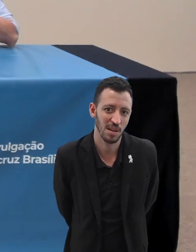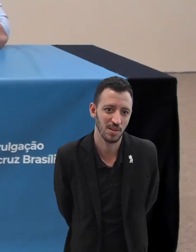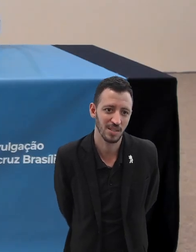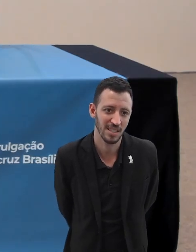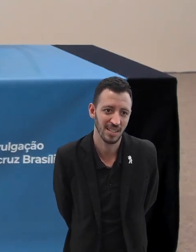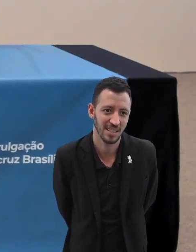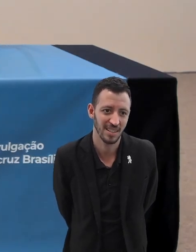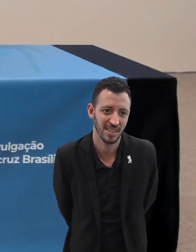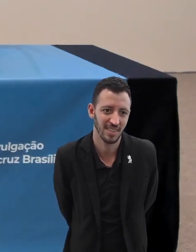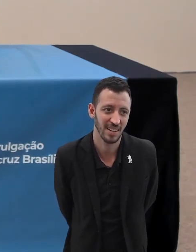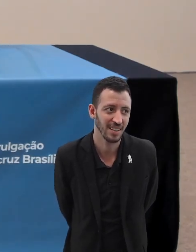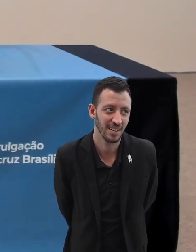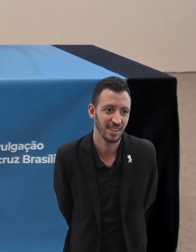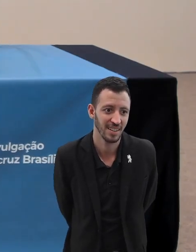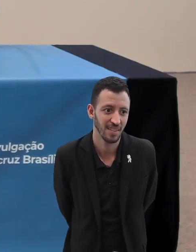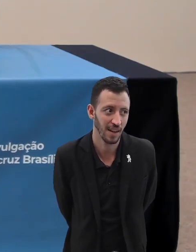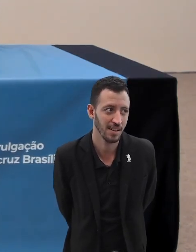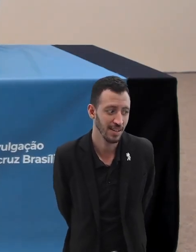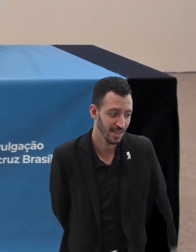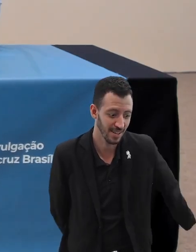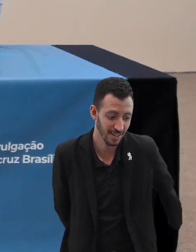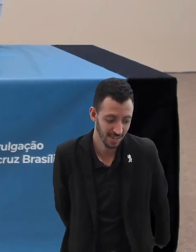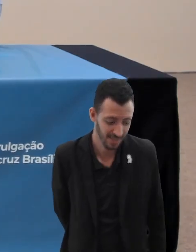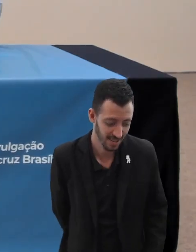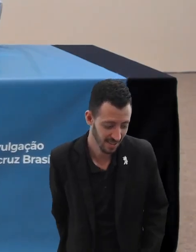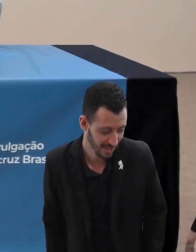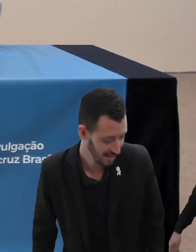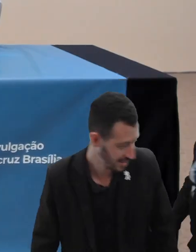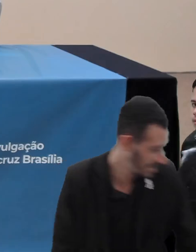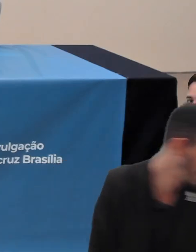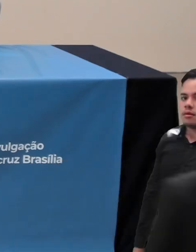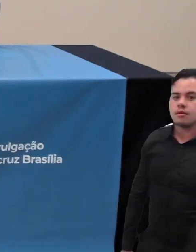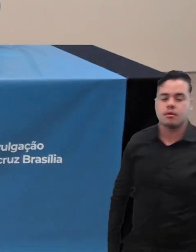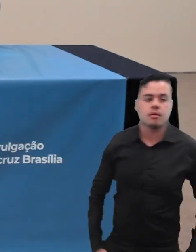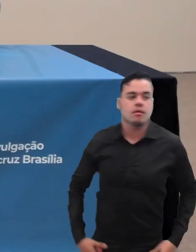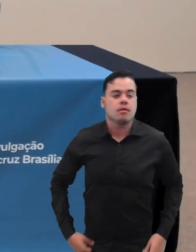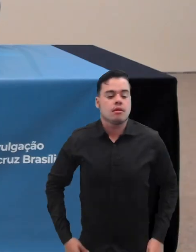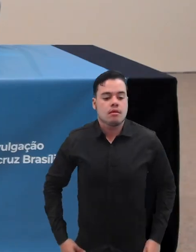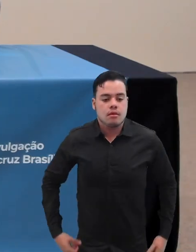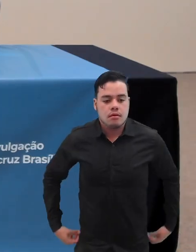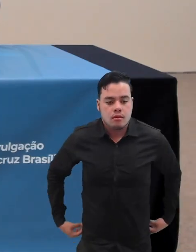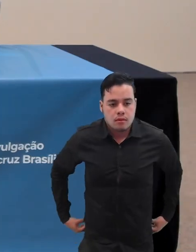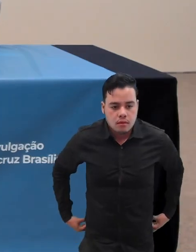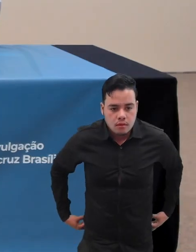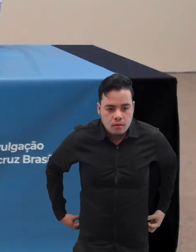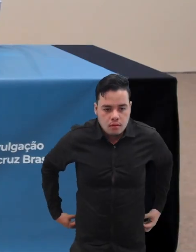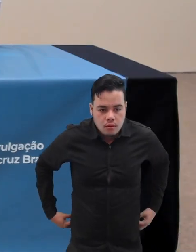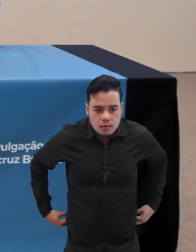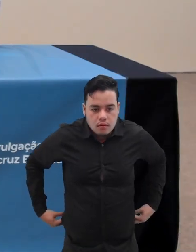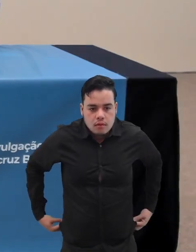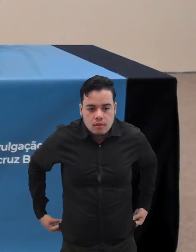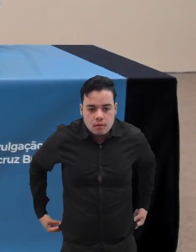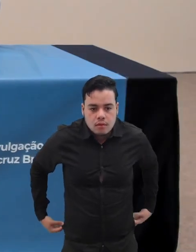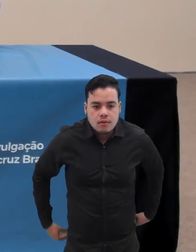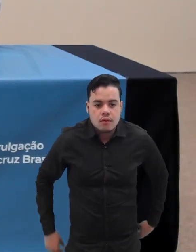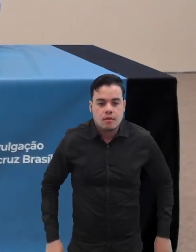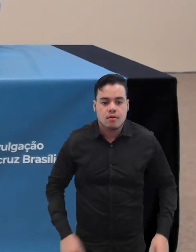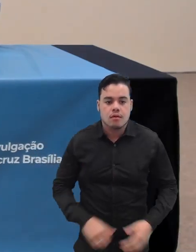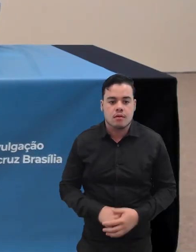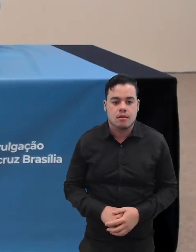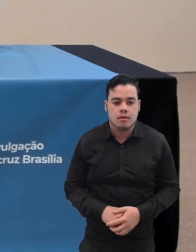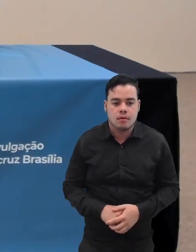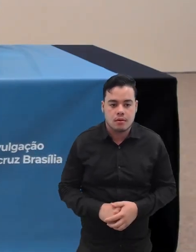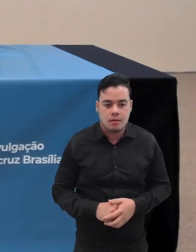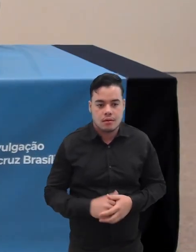Obrigado. Eu me sinto logo com raça, tenho que controlar o tempo de vocês, então me desculpem mais uma vez. Mas sem problema. Mas